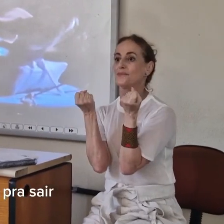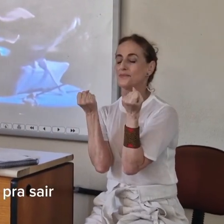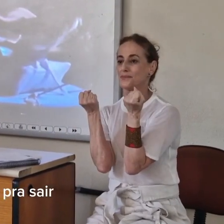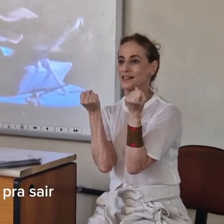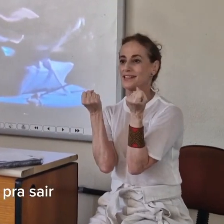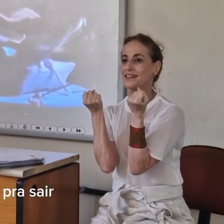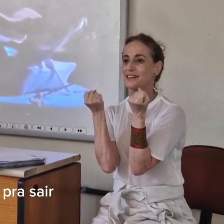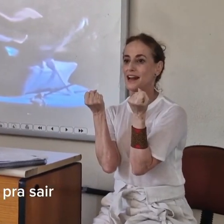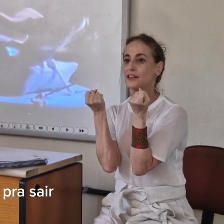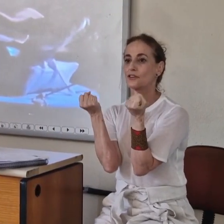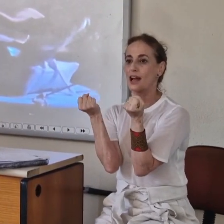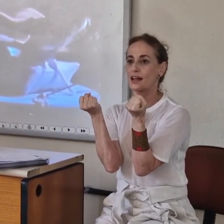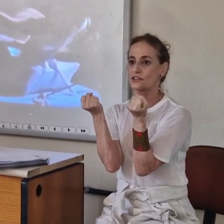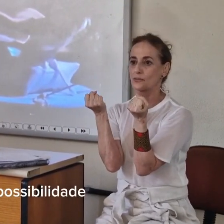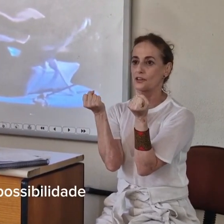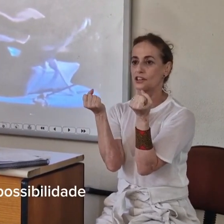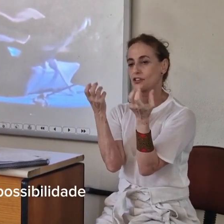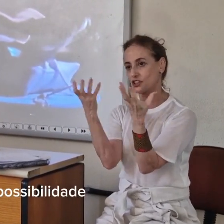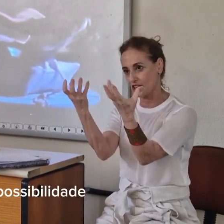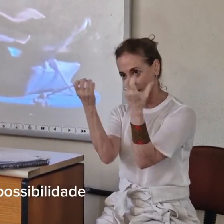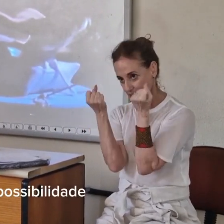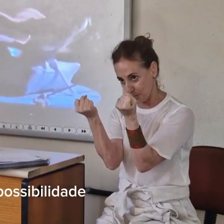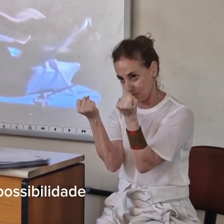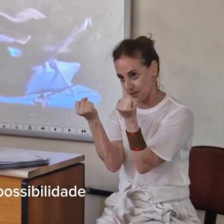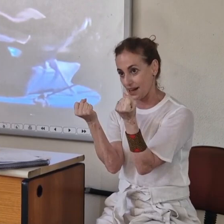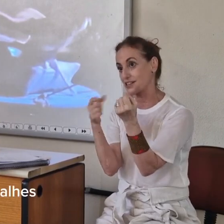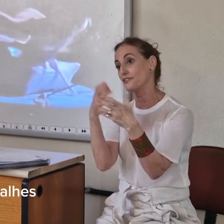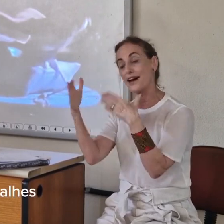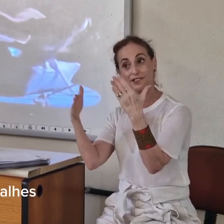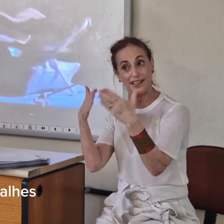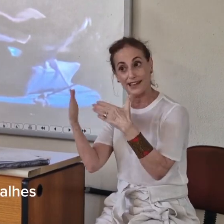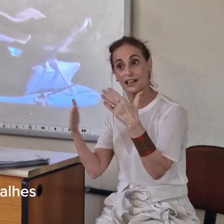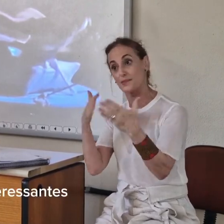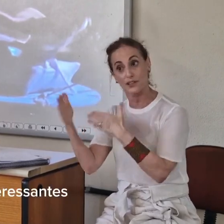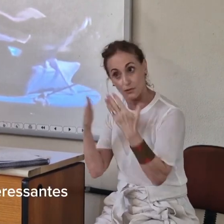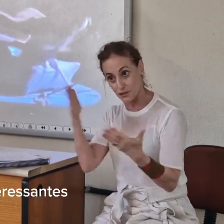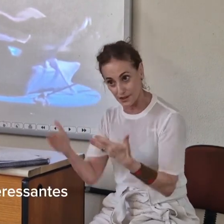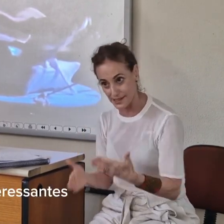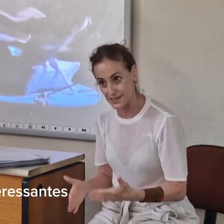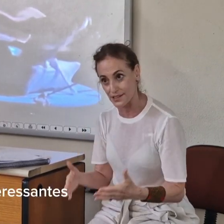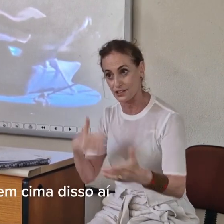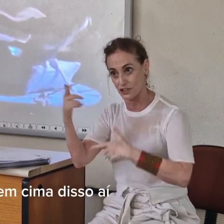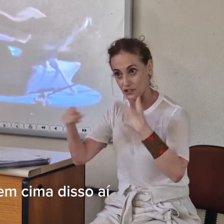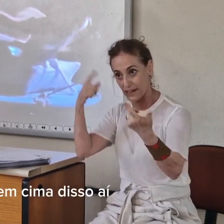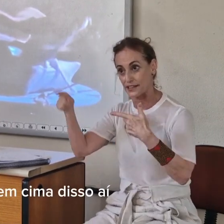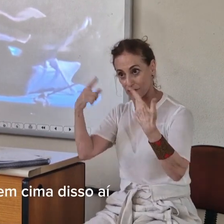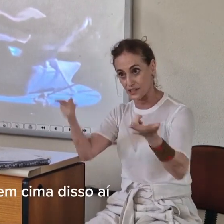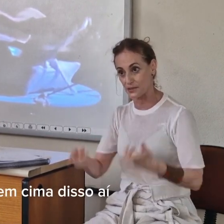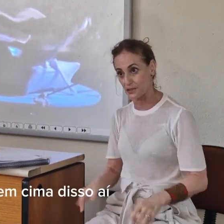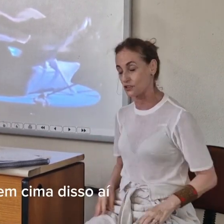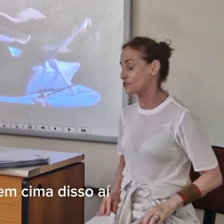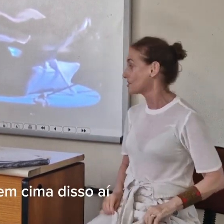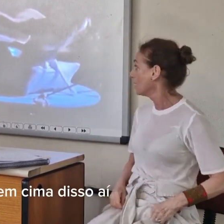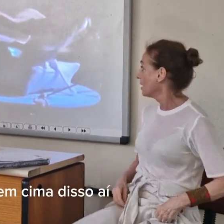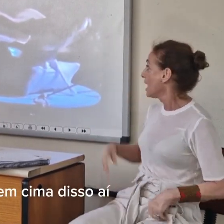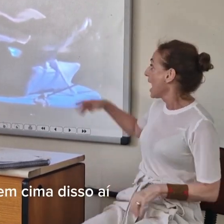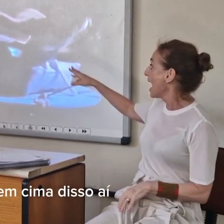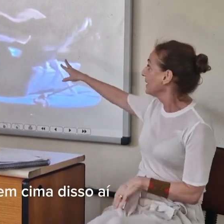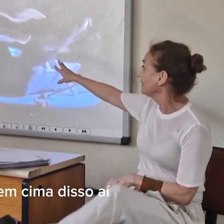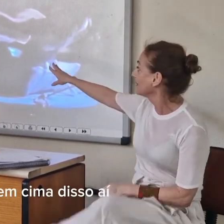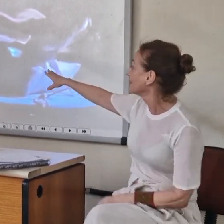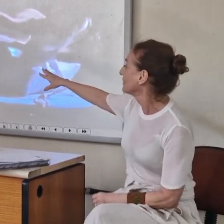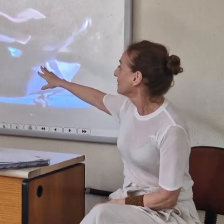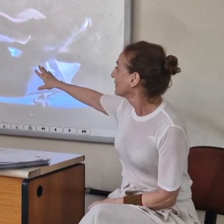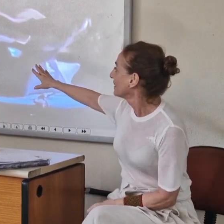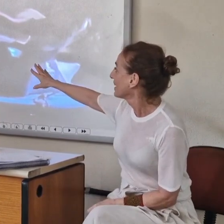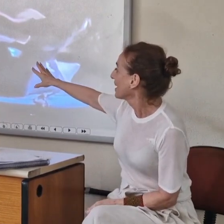força para sair. Ali no caso, a maioria tinha essa possibilidade. São vários detalhes, mas são muito interessantes, porque a gente vai criando em cima disso.